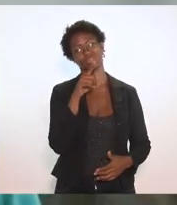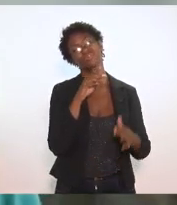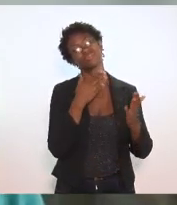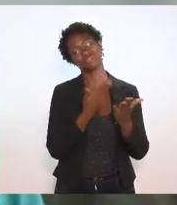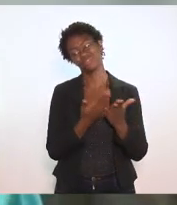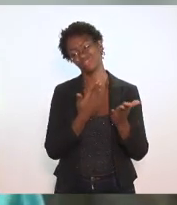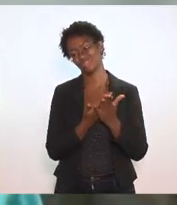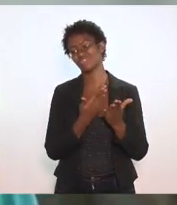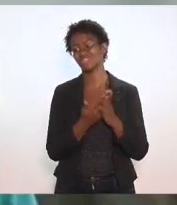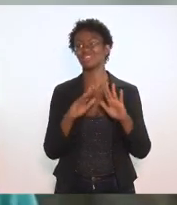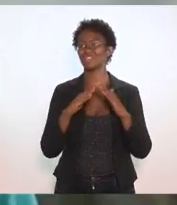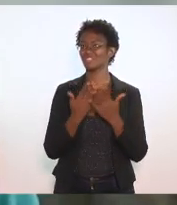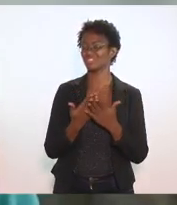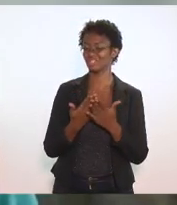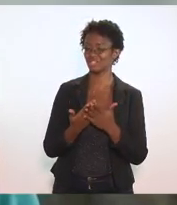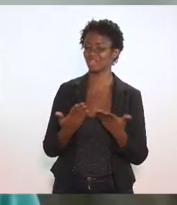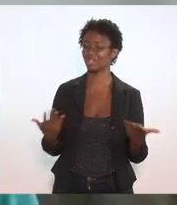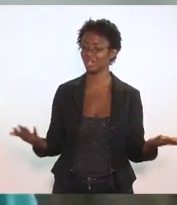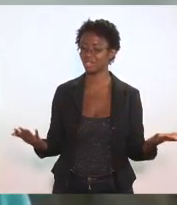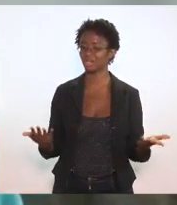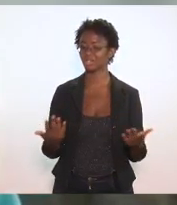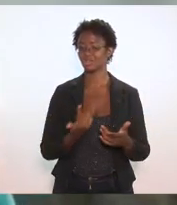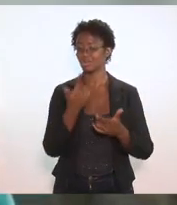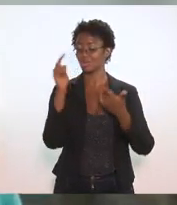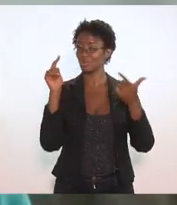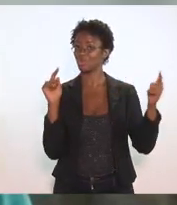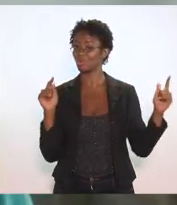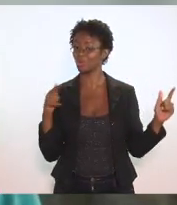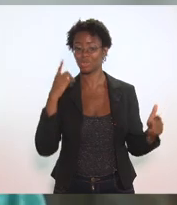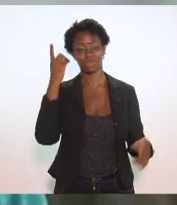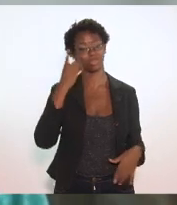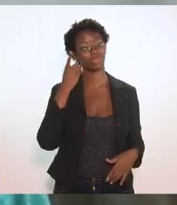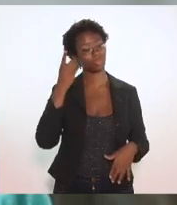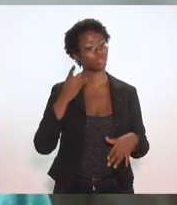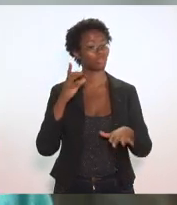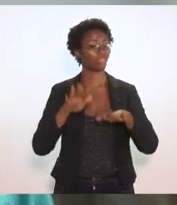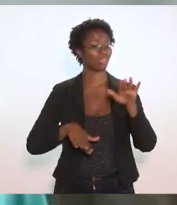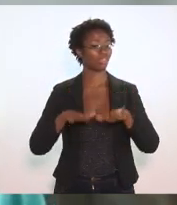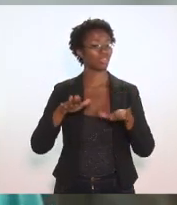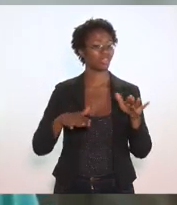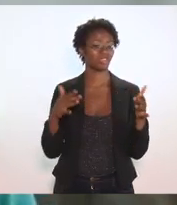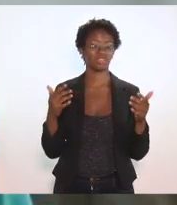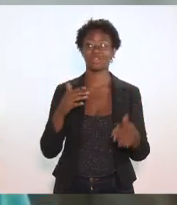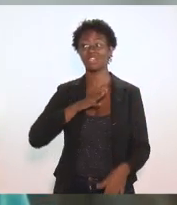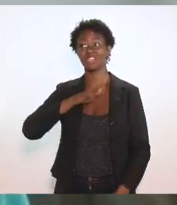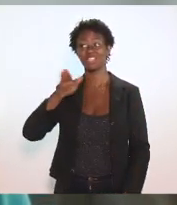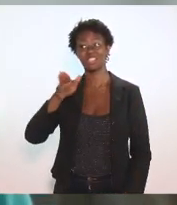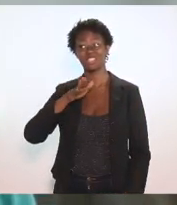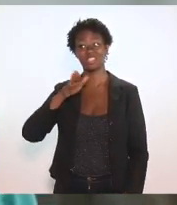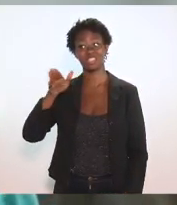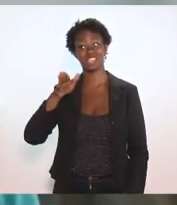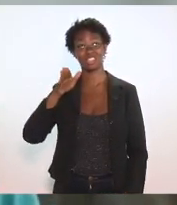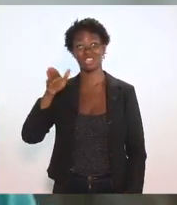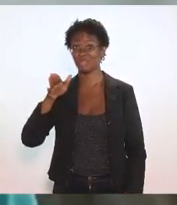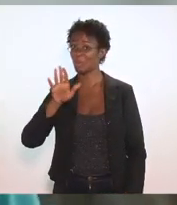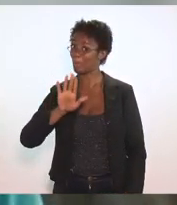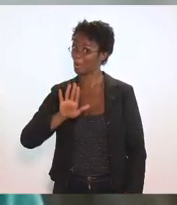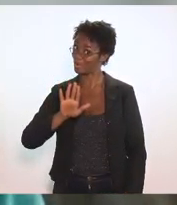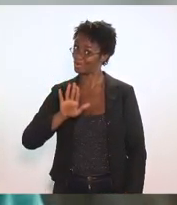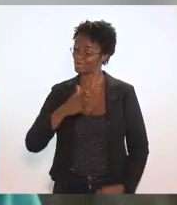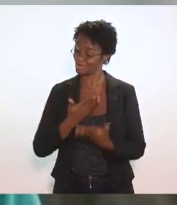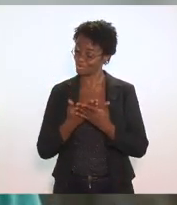estudou economia, coisa que outros deputados... talvez tenham lido orelha de livro,